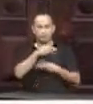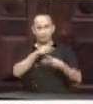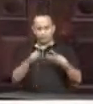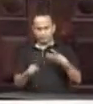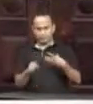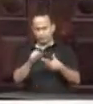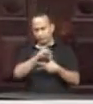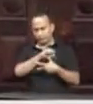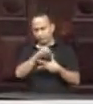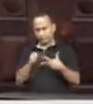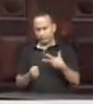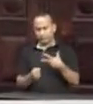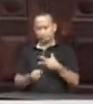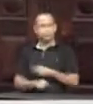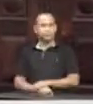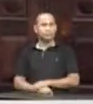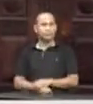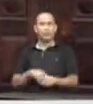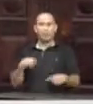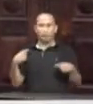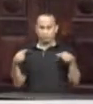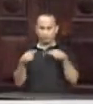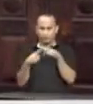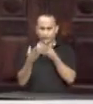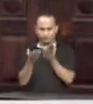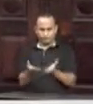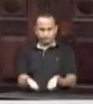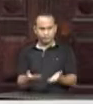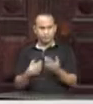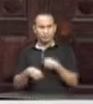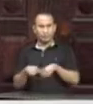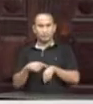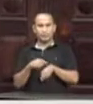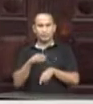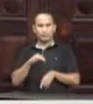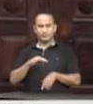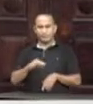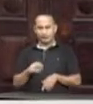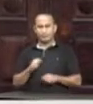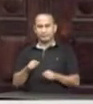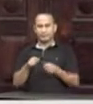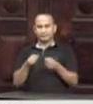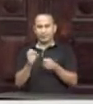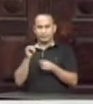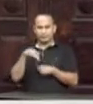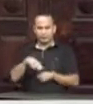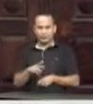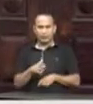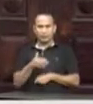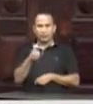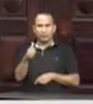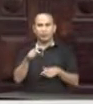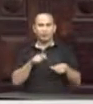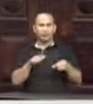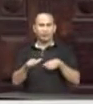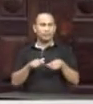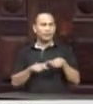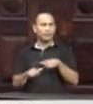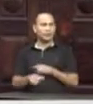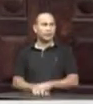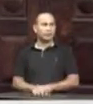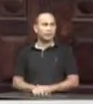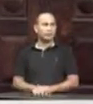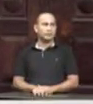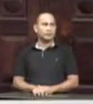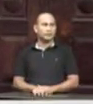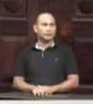Deputado Paulo Ramos, eu concordo com Vossa Excelência. O aumento de receita se dá, sim, pelo melhor trabalho na dívida ativa.